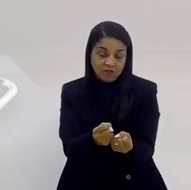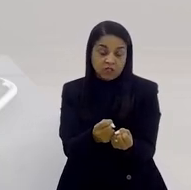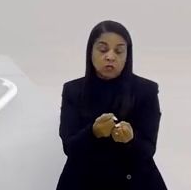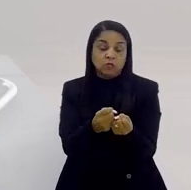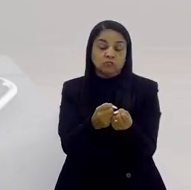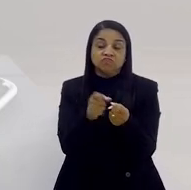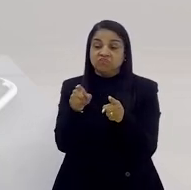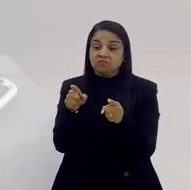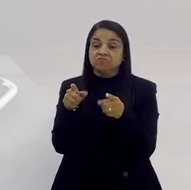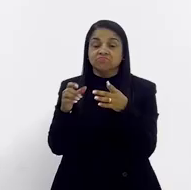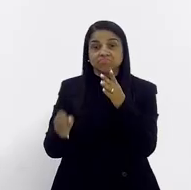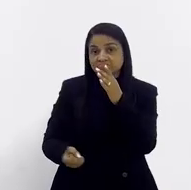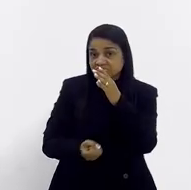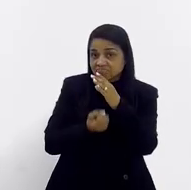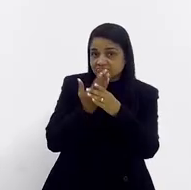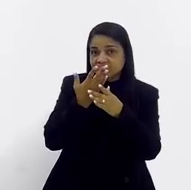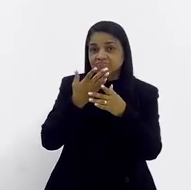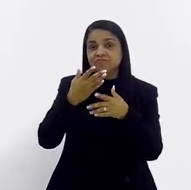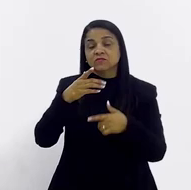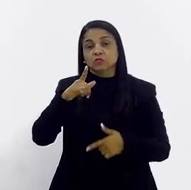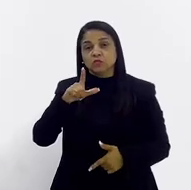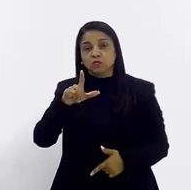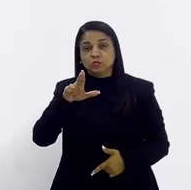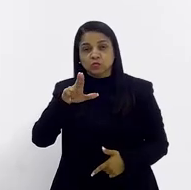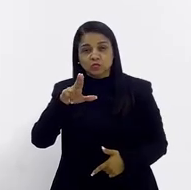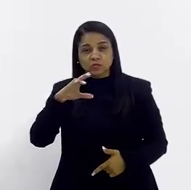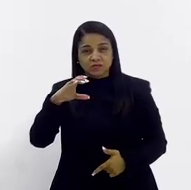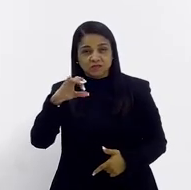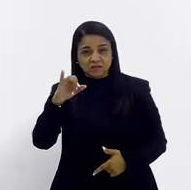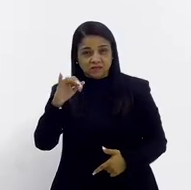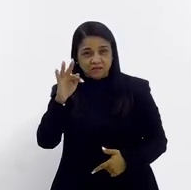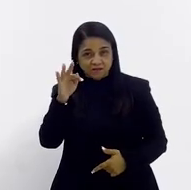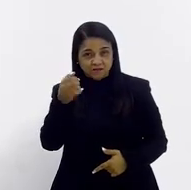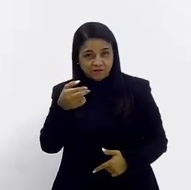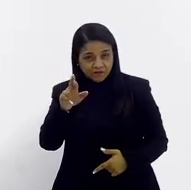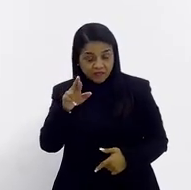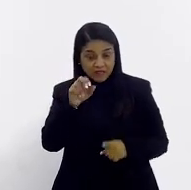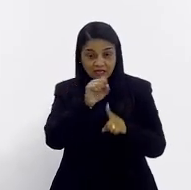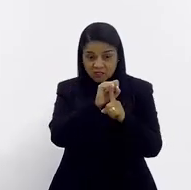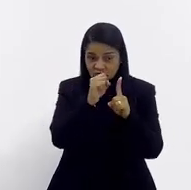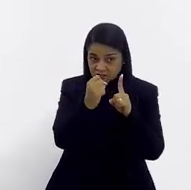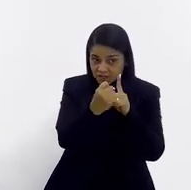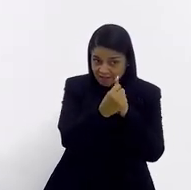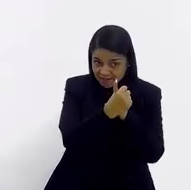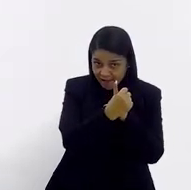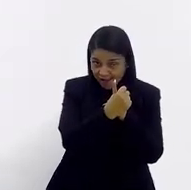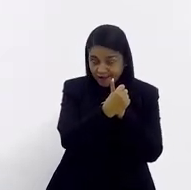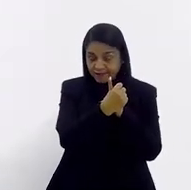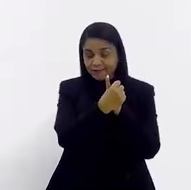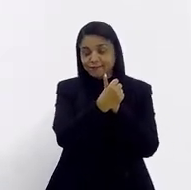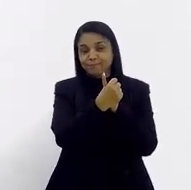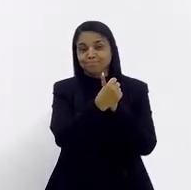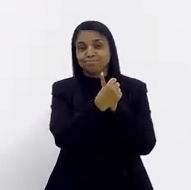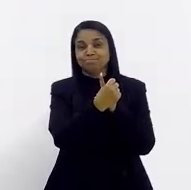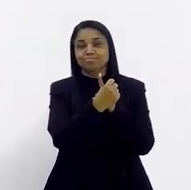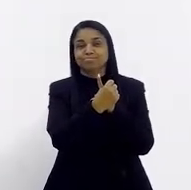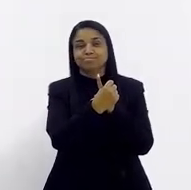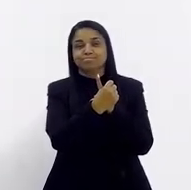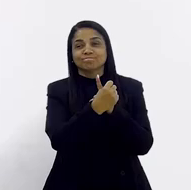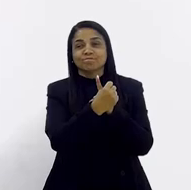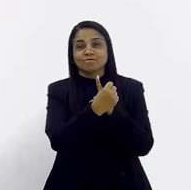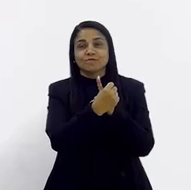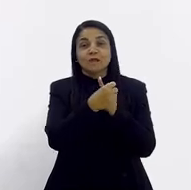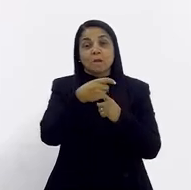fizeram um Lúcifer que a sociedade dentro daquilo que a sociedade do pré-conceito da sociedade